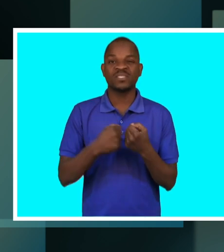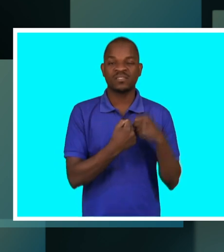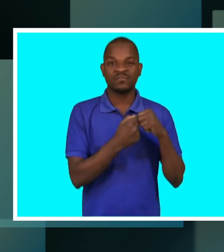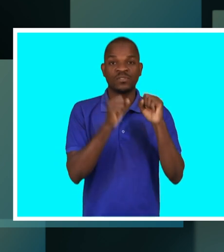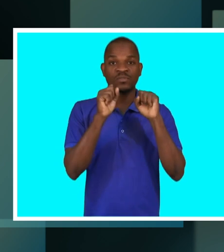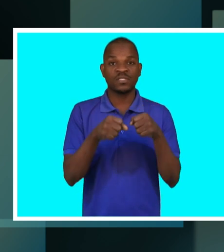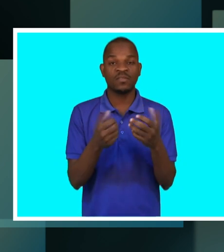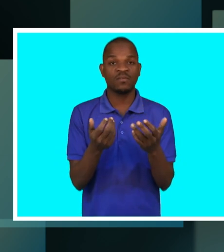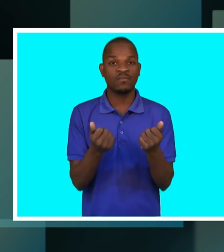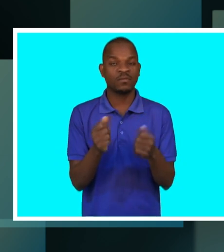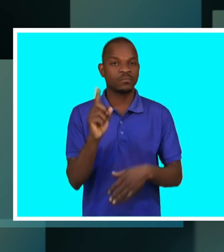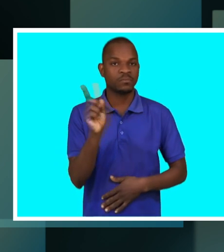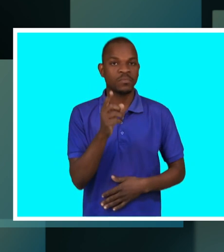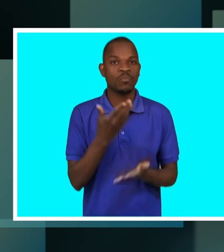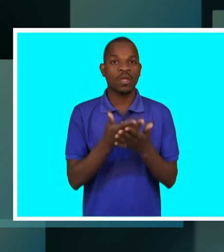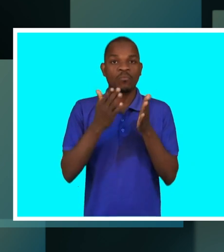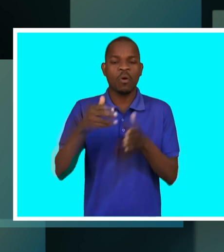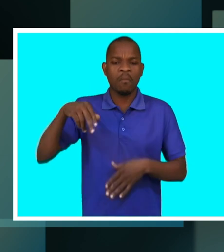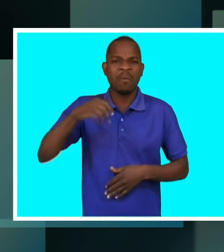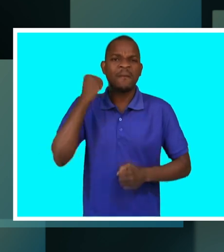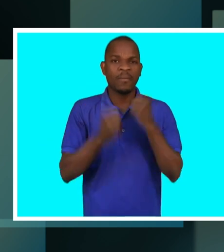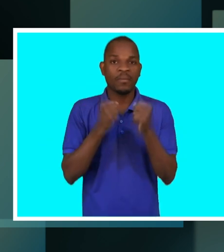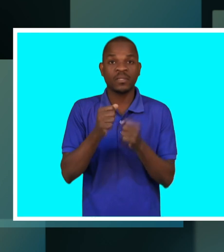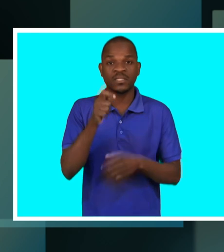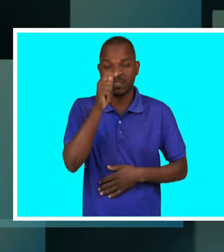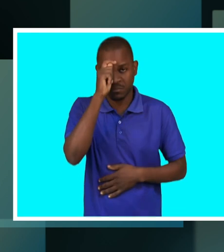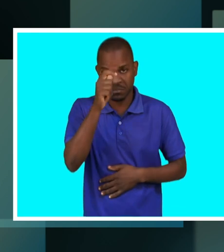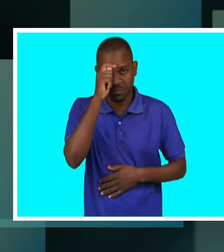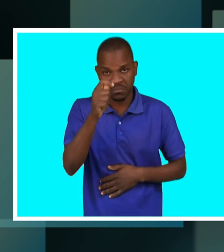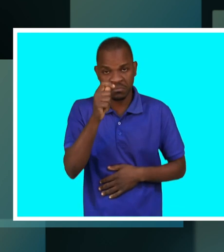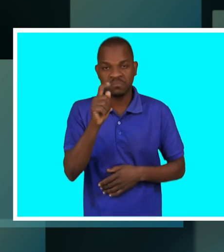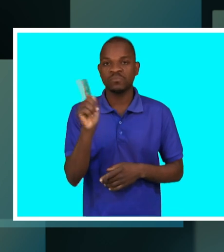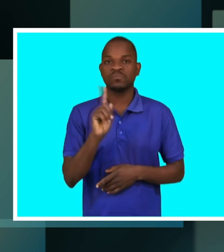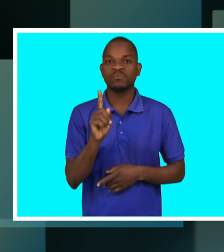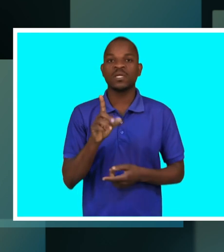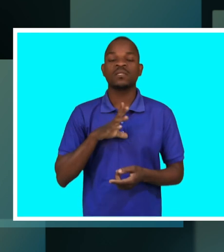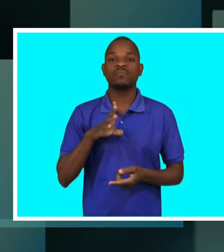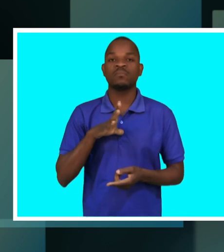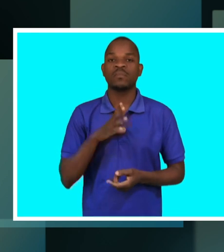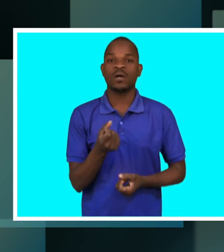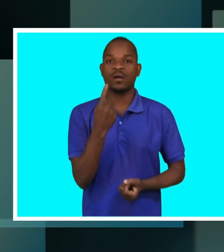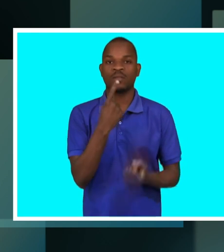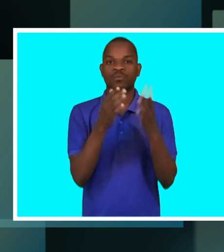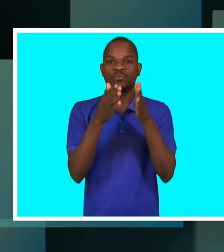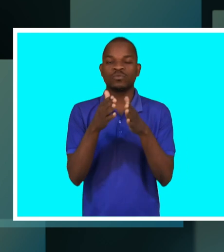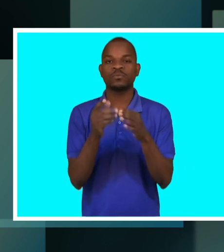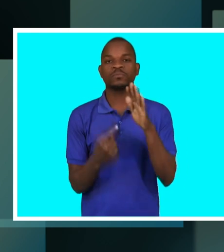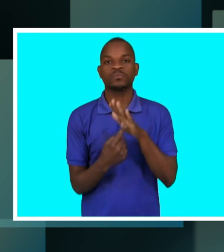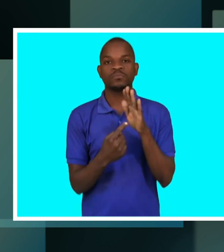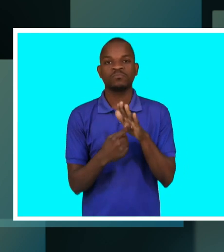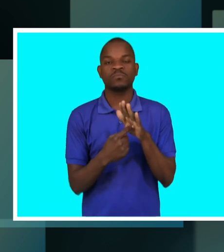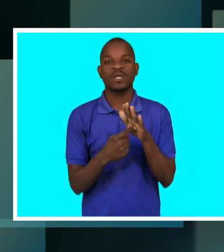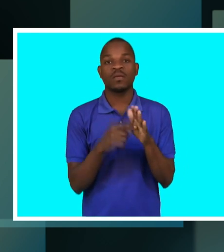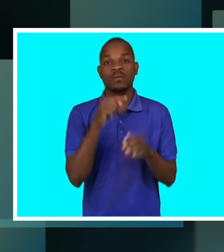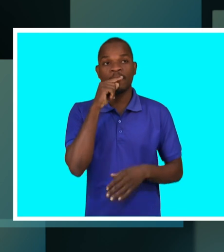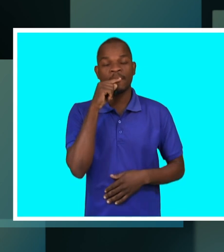desafio sim, não é fácil. Porque as pessoas aqui passam a correr, não querem respeitar o trânsito. Alguns ficam na passadeira à